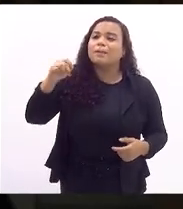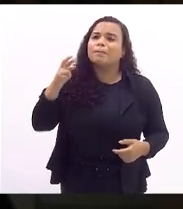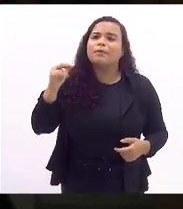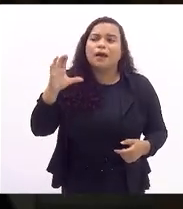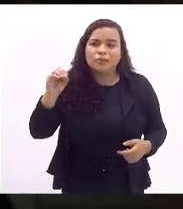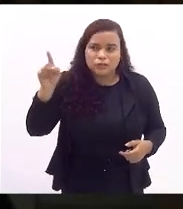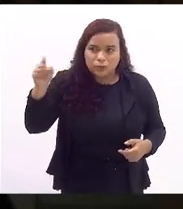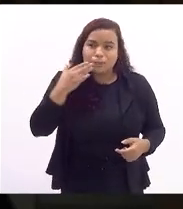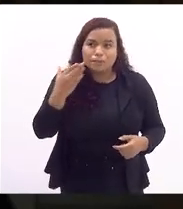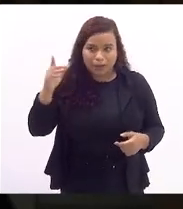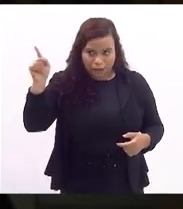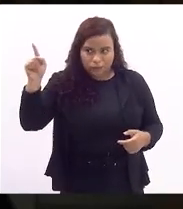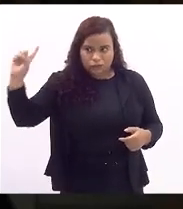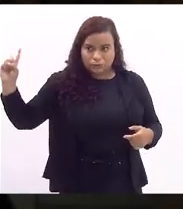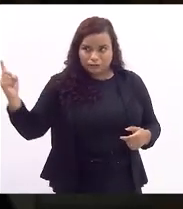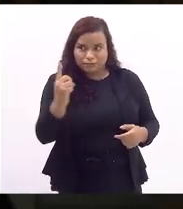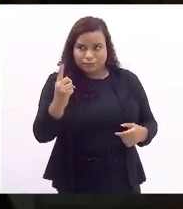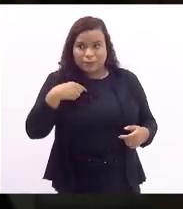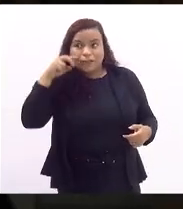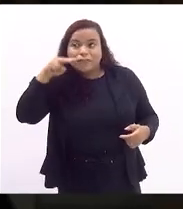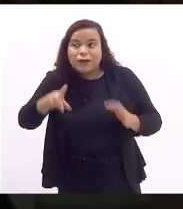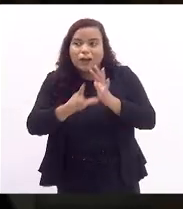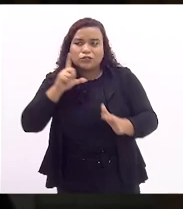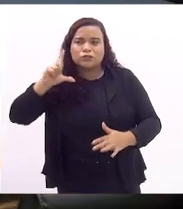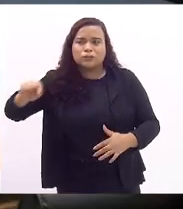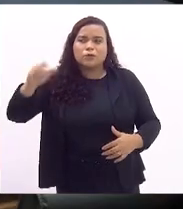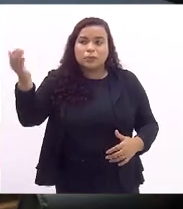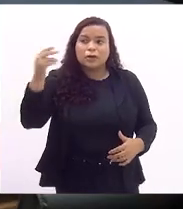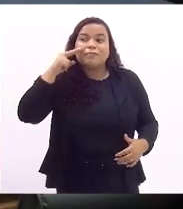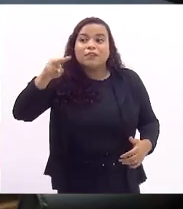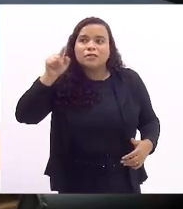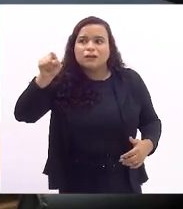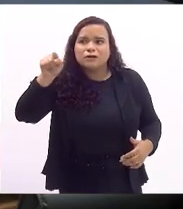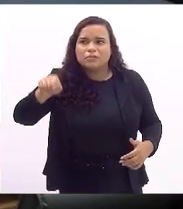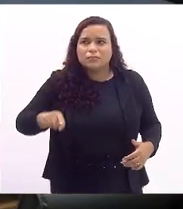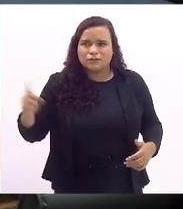vai aparecer aí antes de ir embora